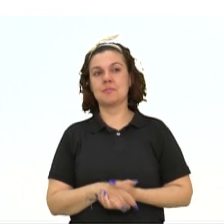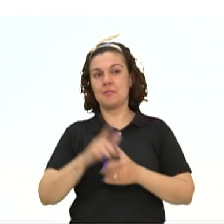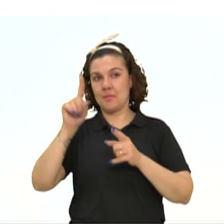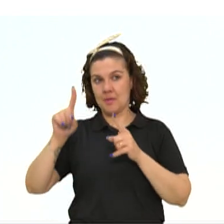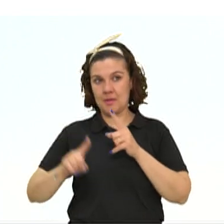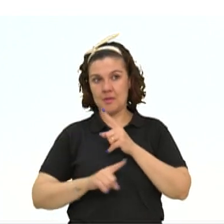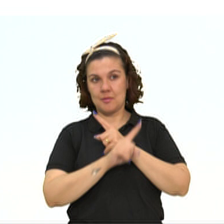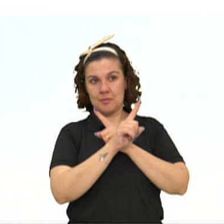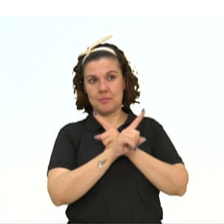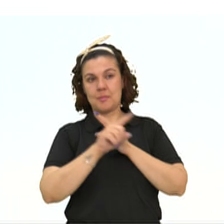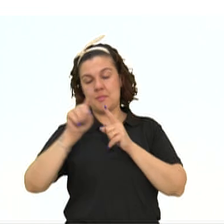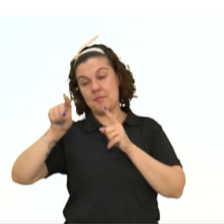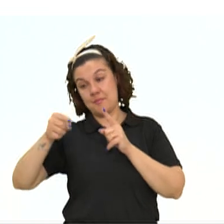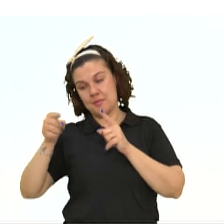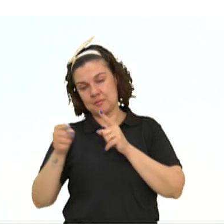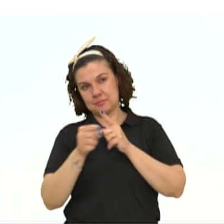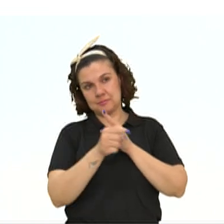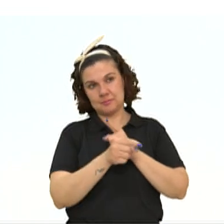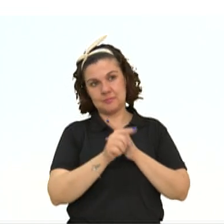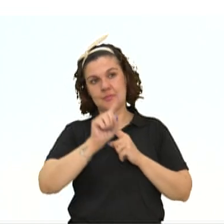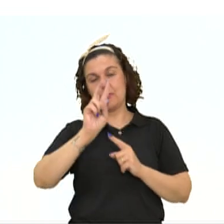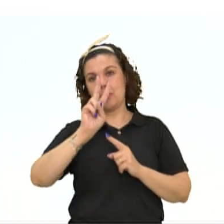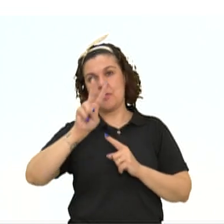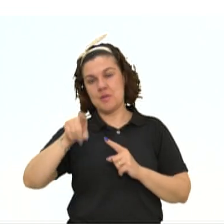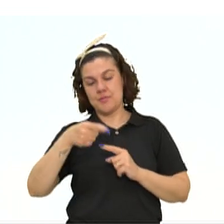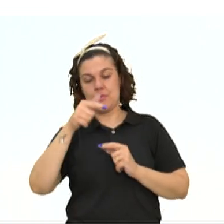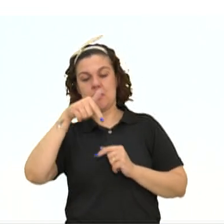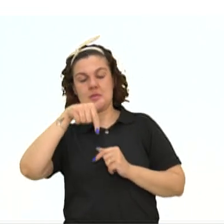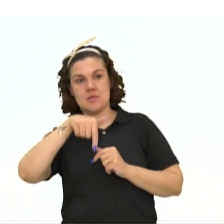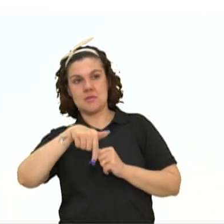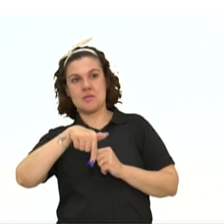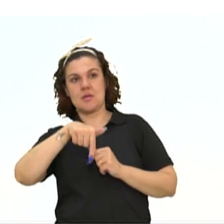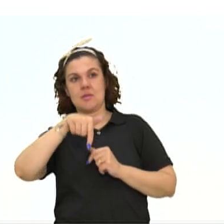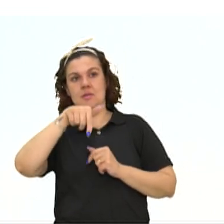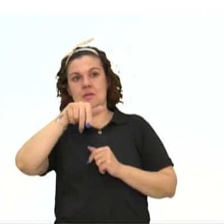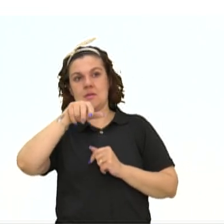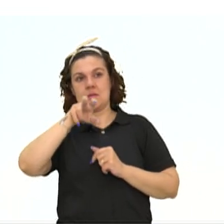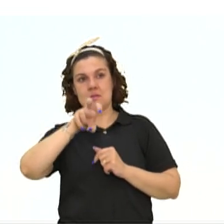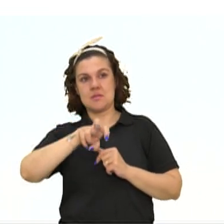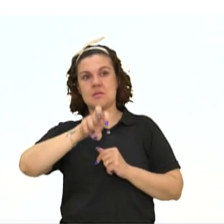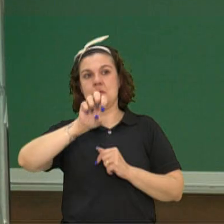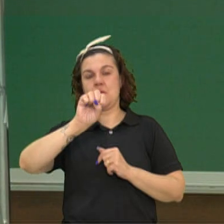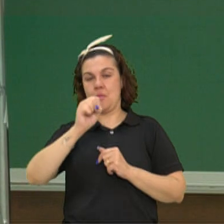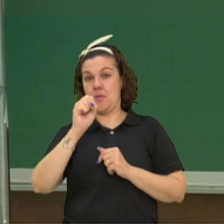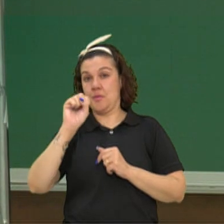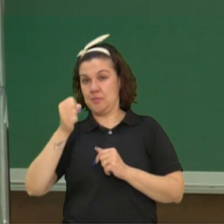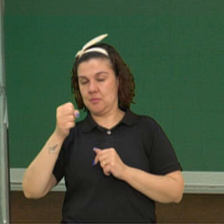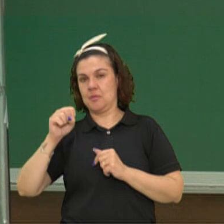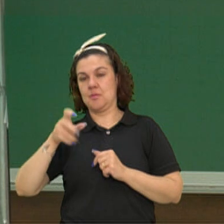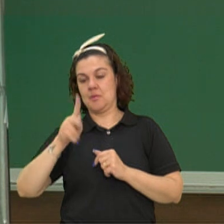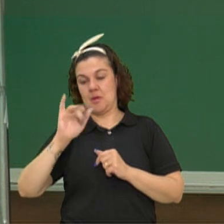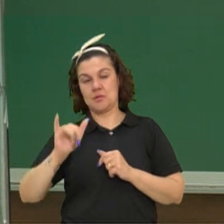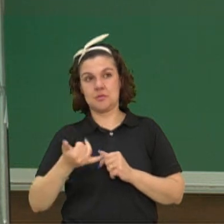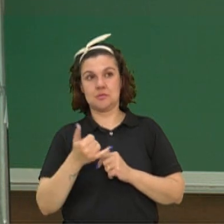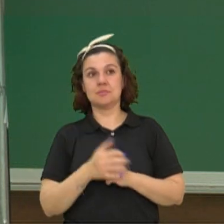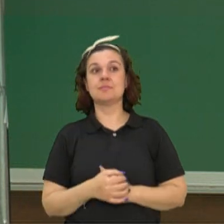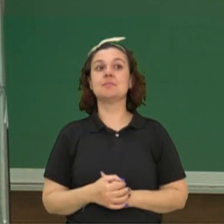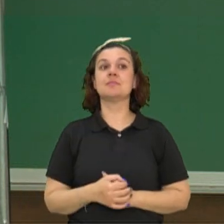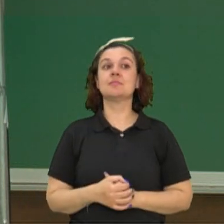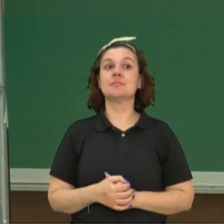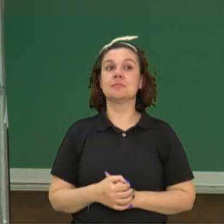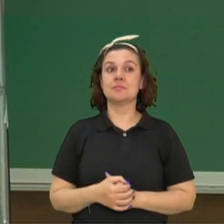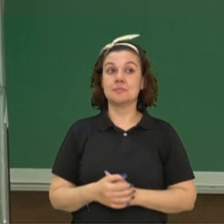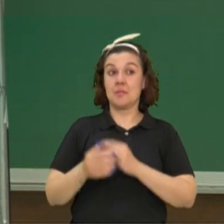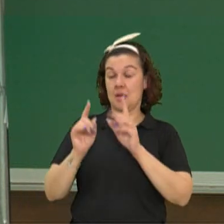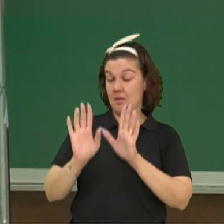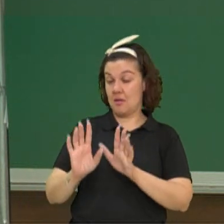minha vírgula para frente, então eu tenho 2,7 quilojoules, correto? E aí,